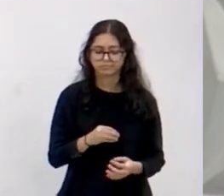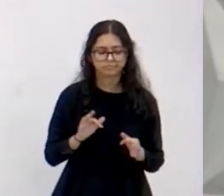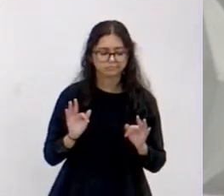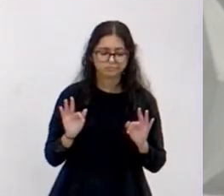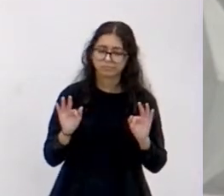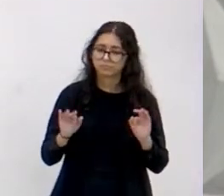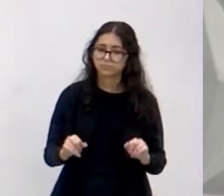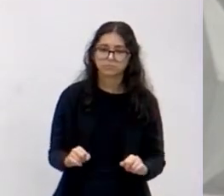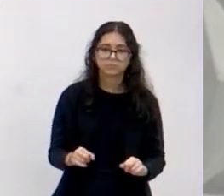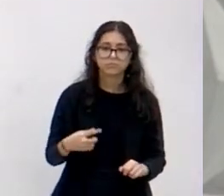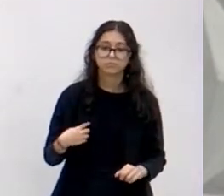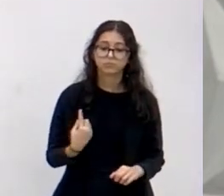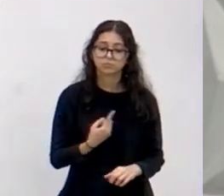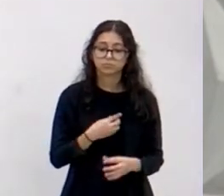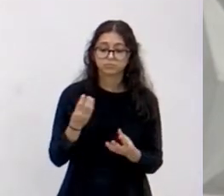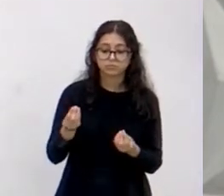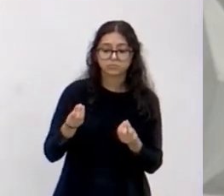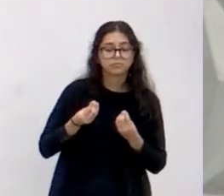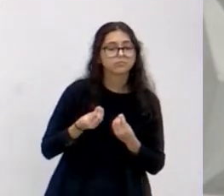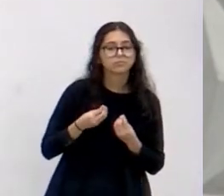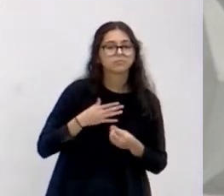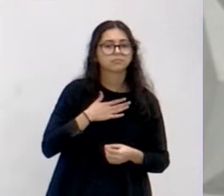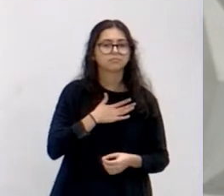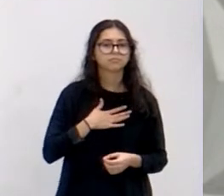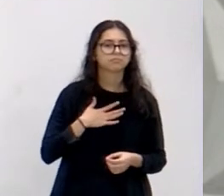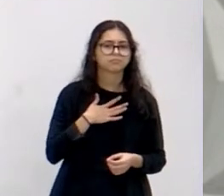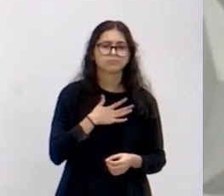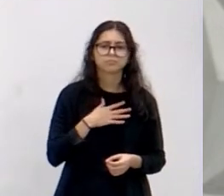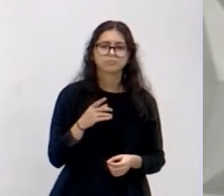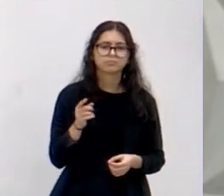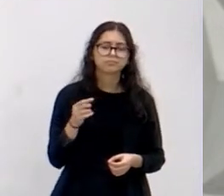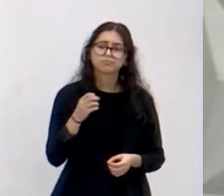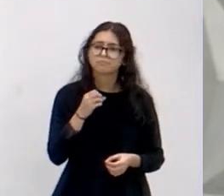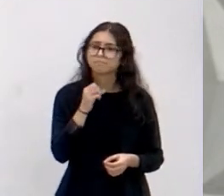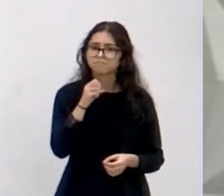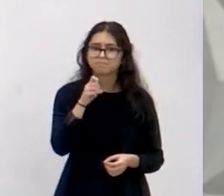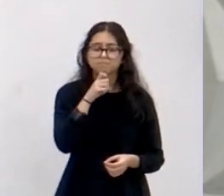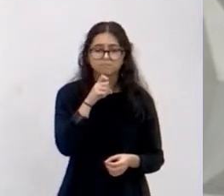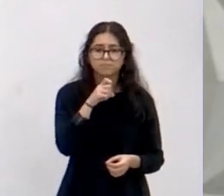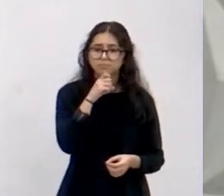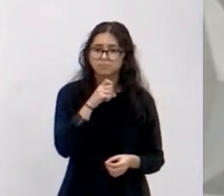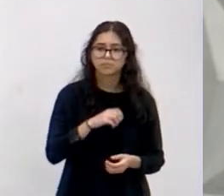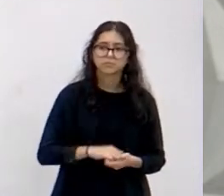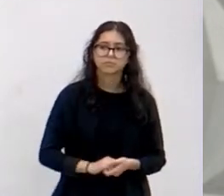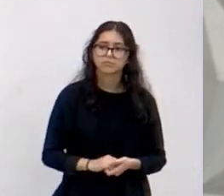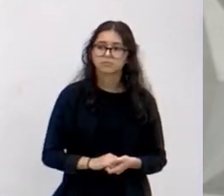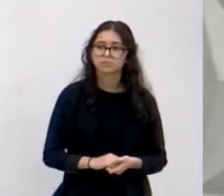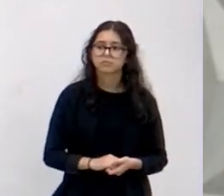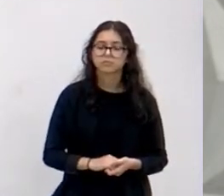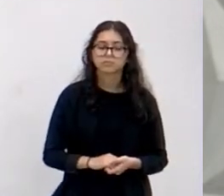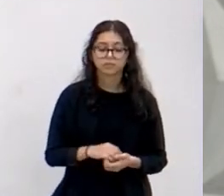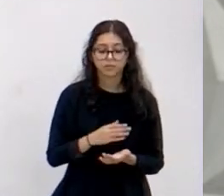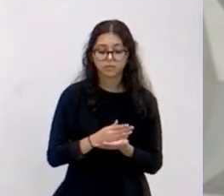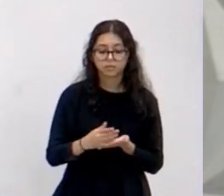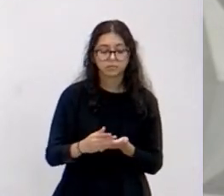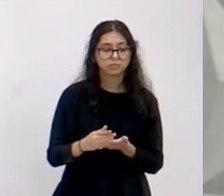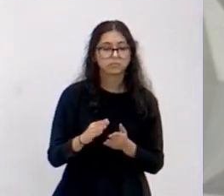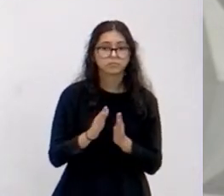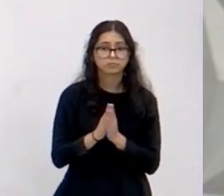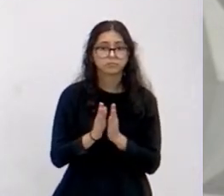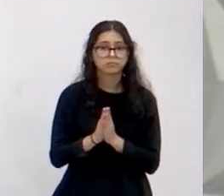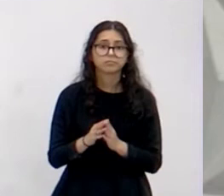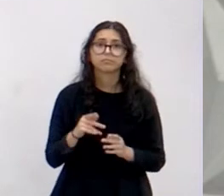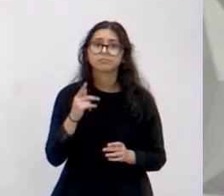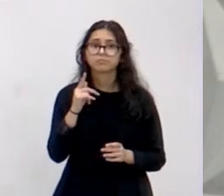satisfação mentirosa aí Vejam Só porque a ideia do já está bom observou como ele começou a oração já tive bastante